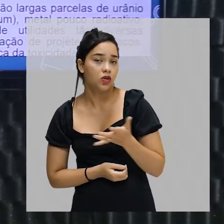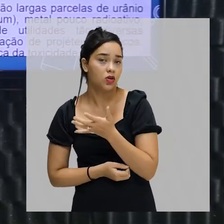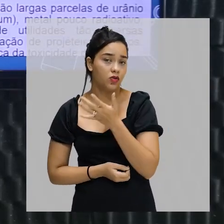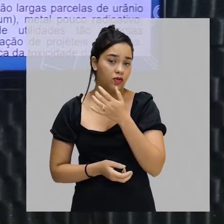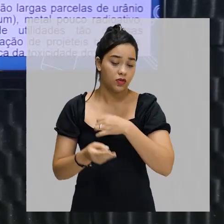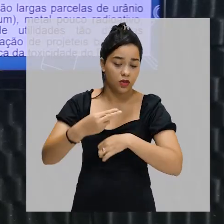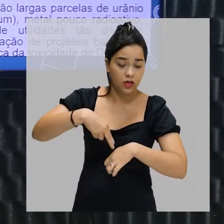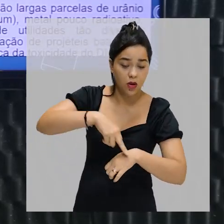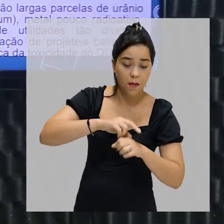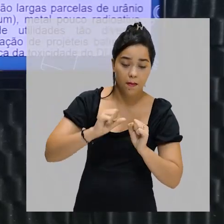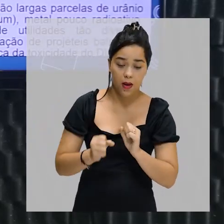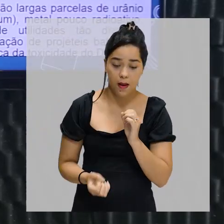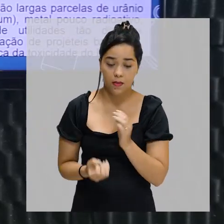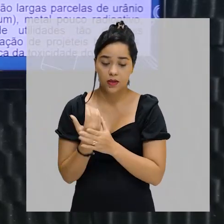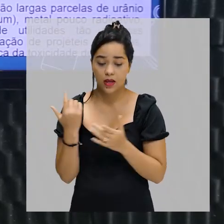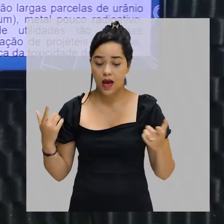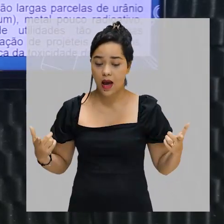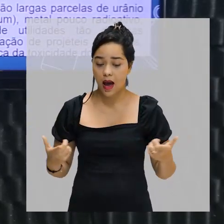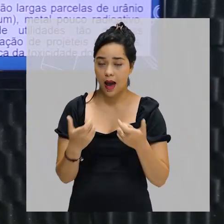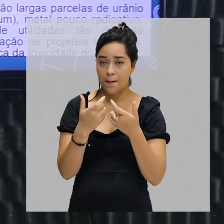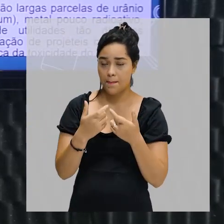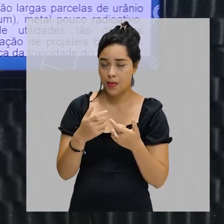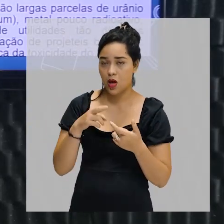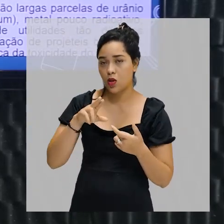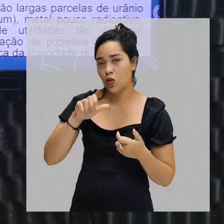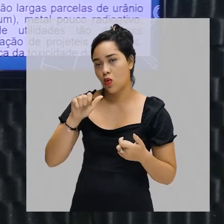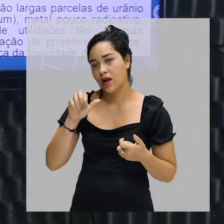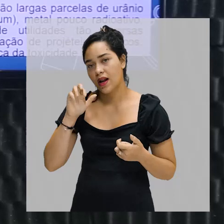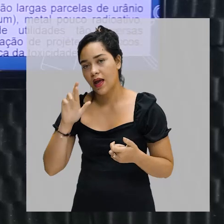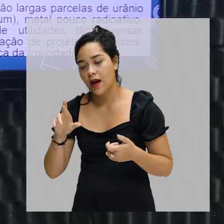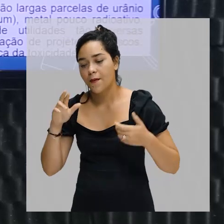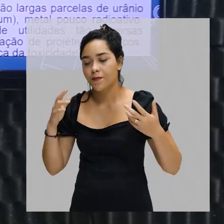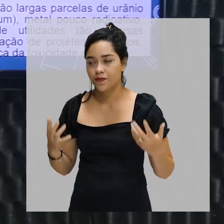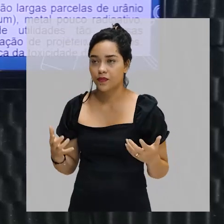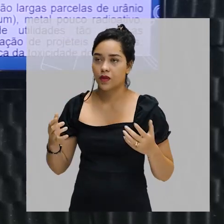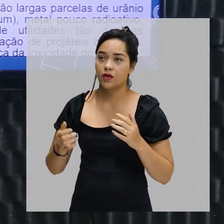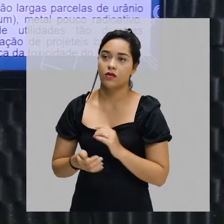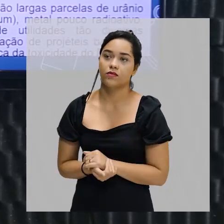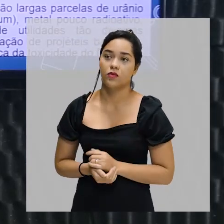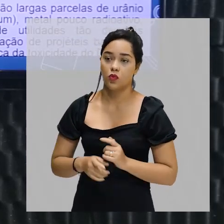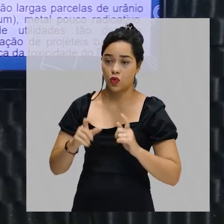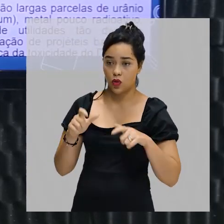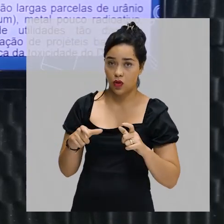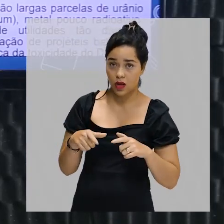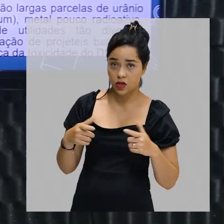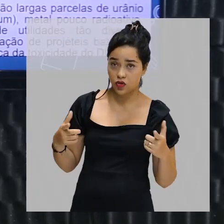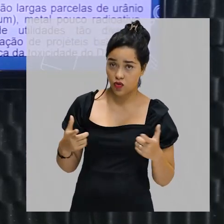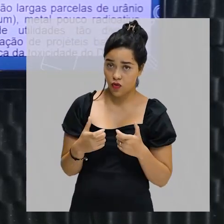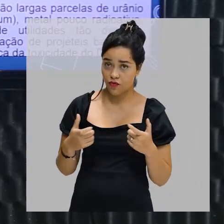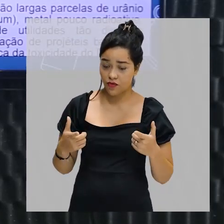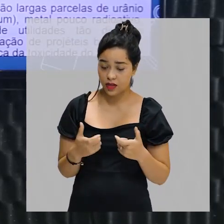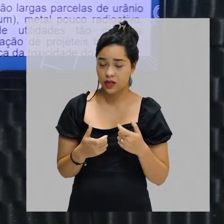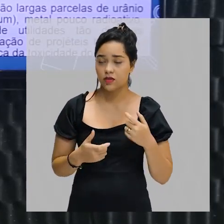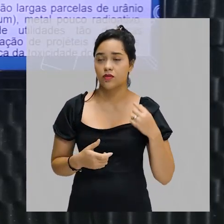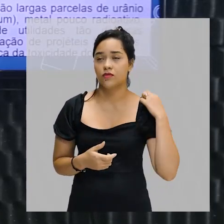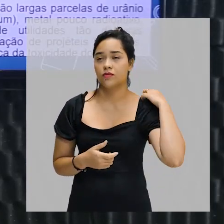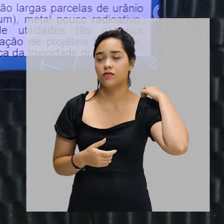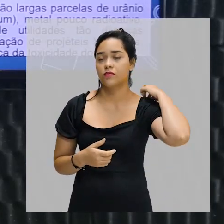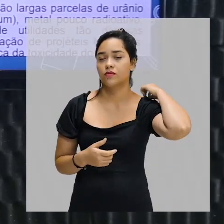que possam vir a produzir armas nucleares, tá certo? Então, locais de conflitos